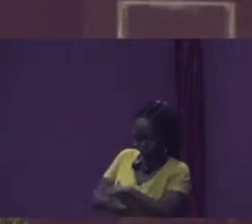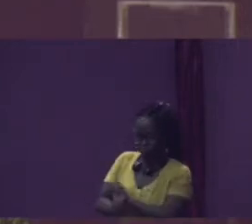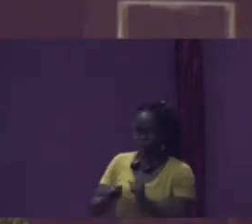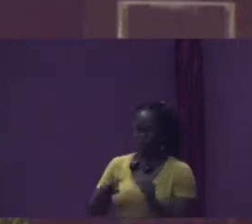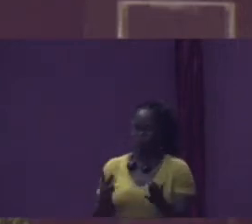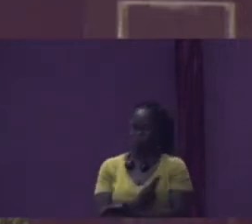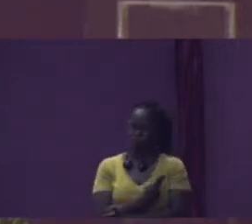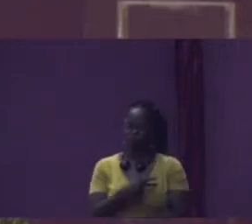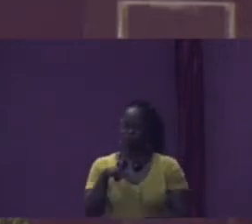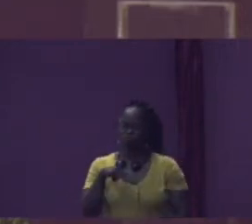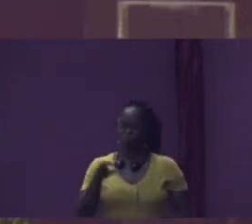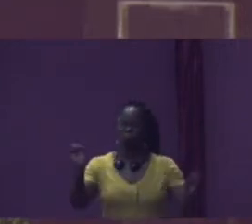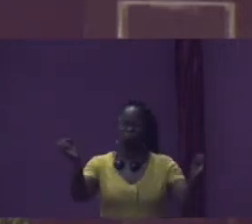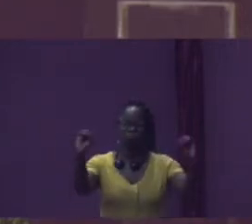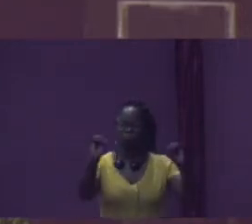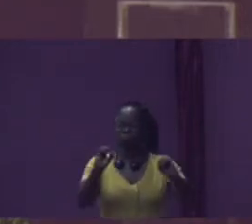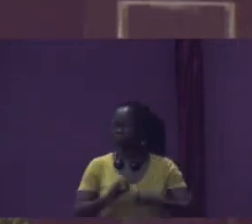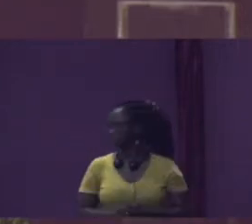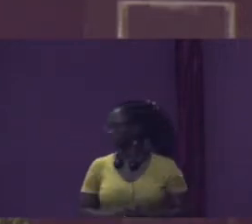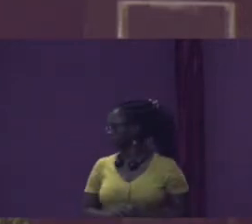acontecer.